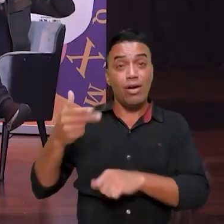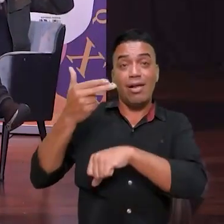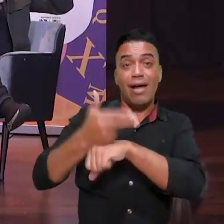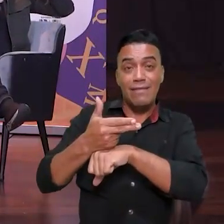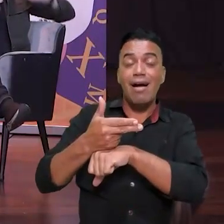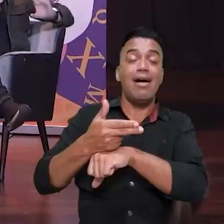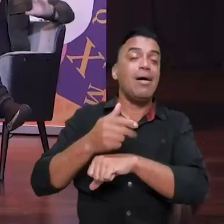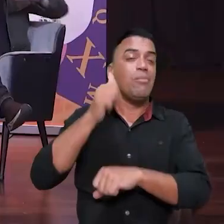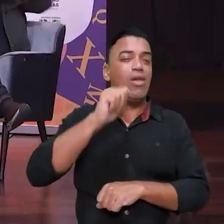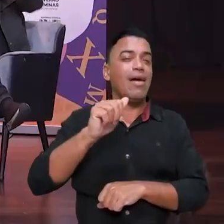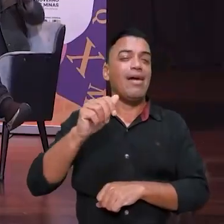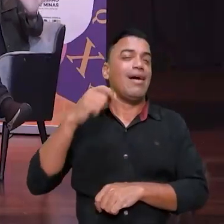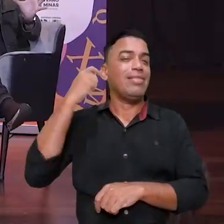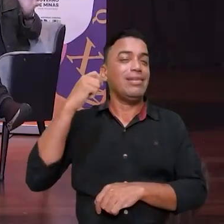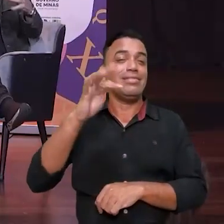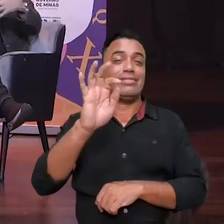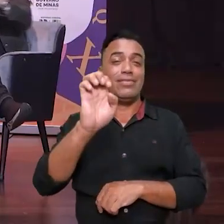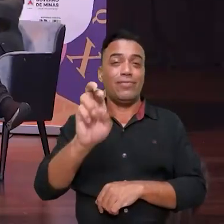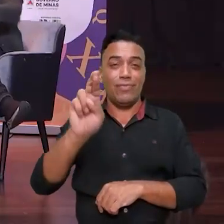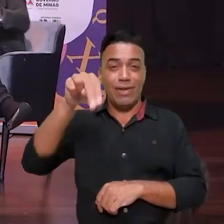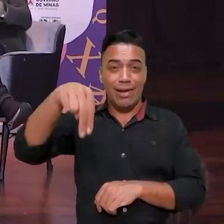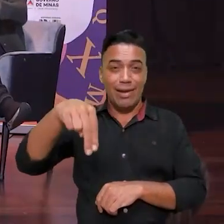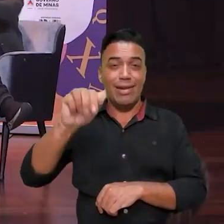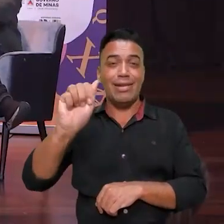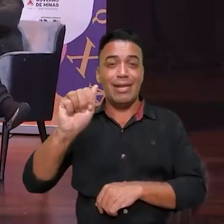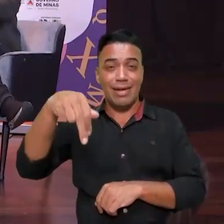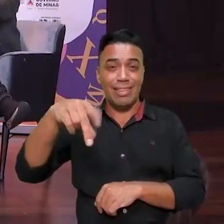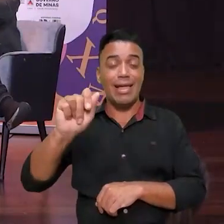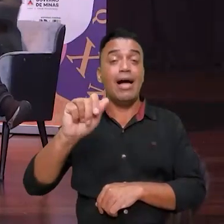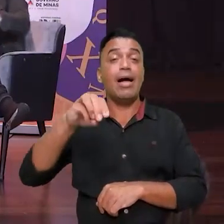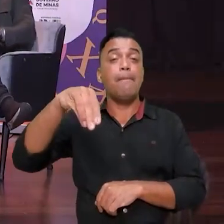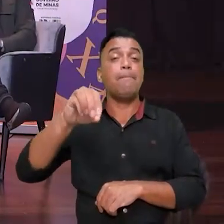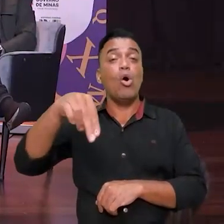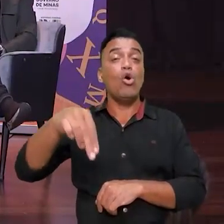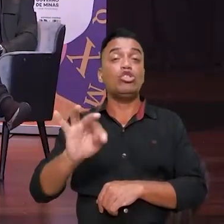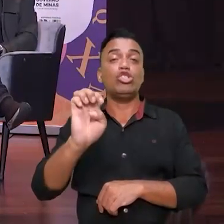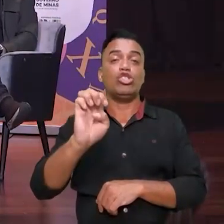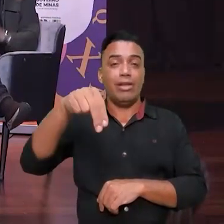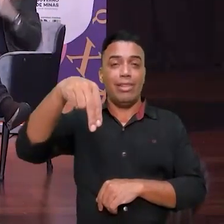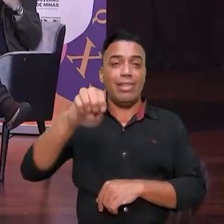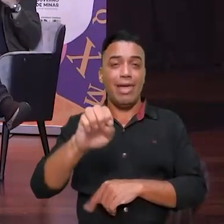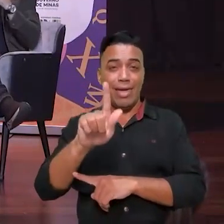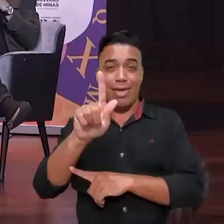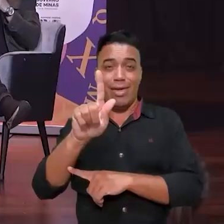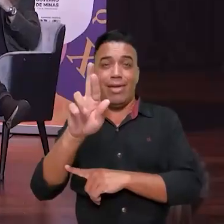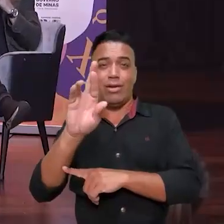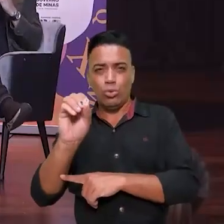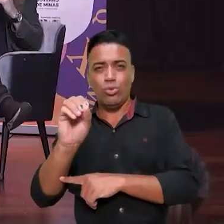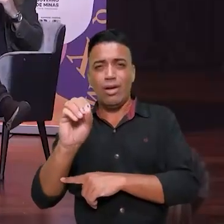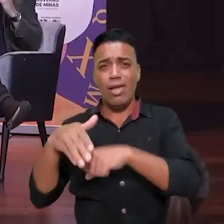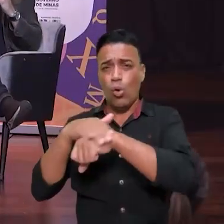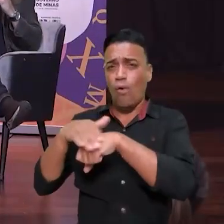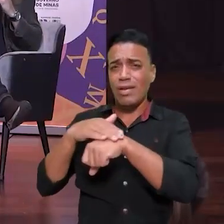uma participação, uma cena curta em que ele conversava com ela um pouquinho. E aí, todo